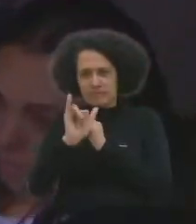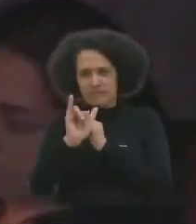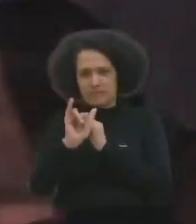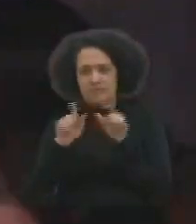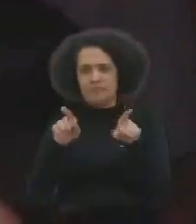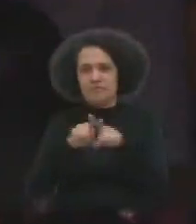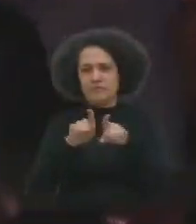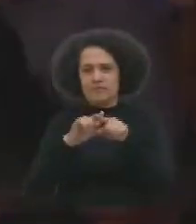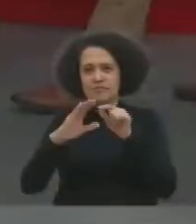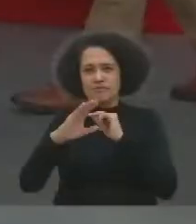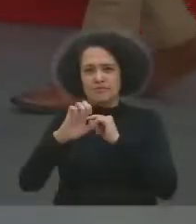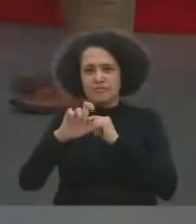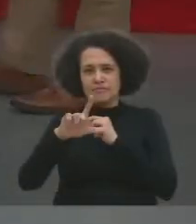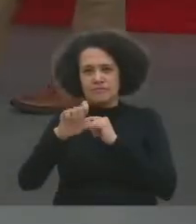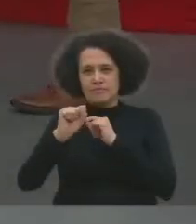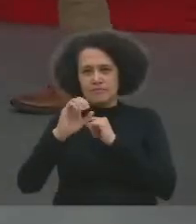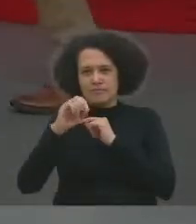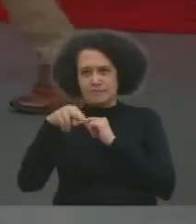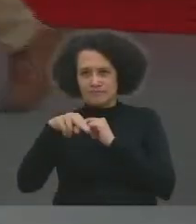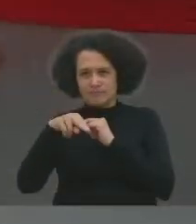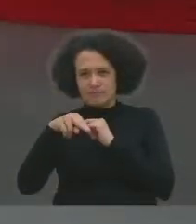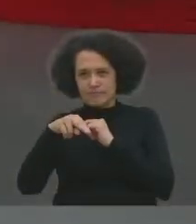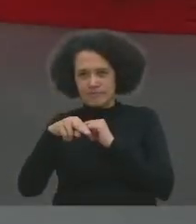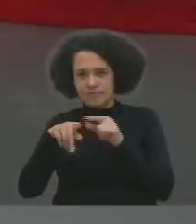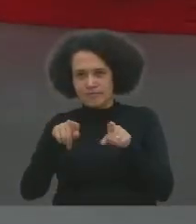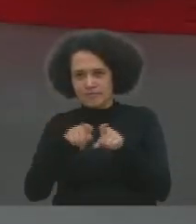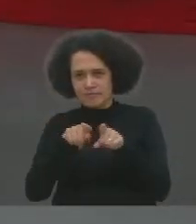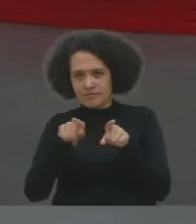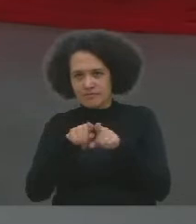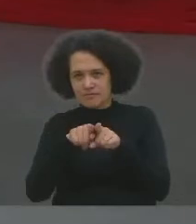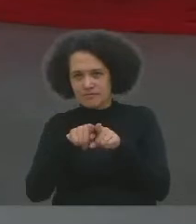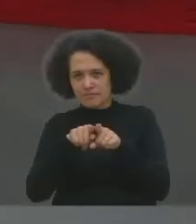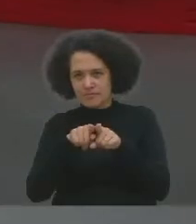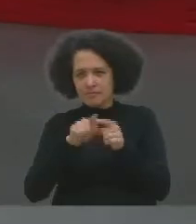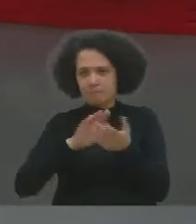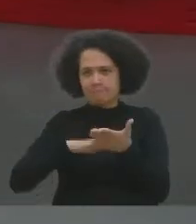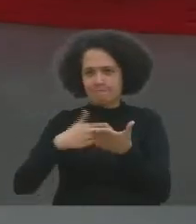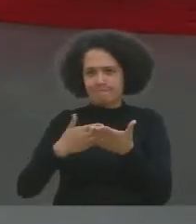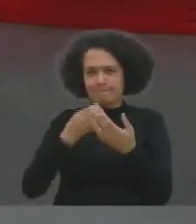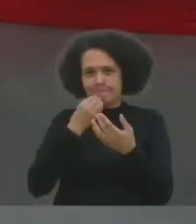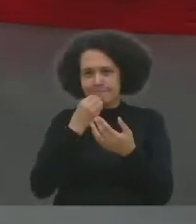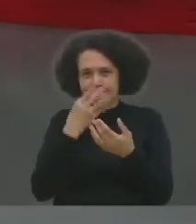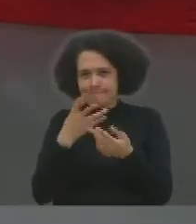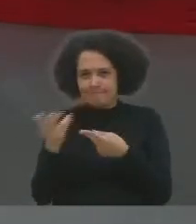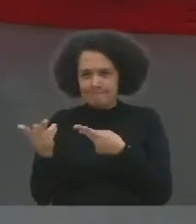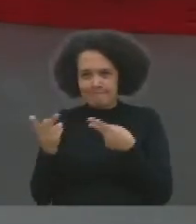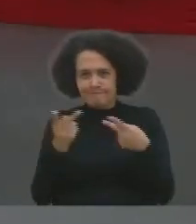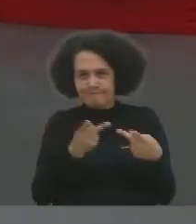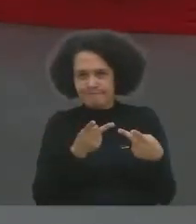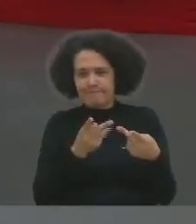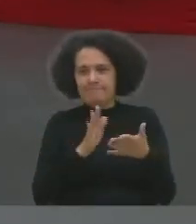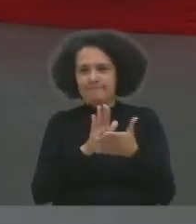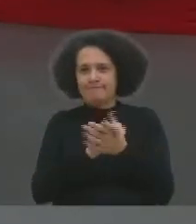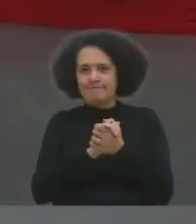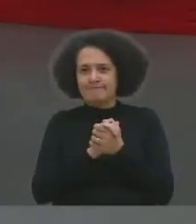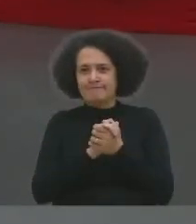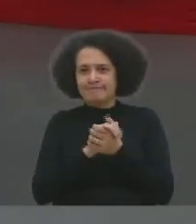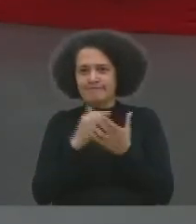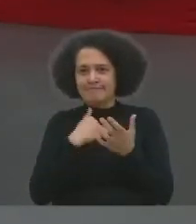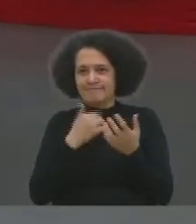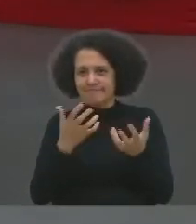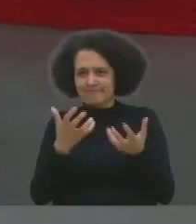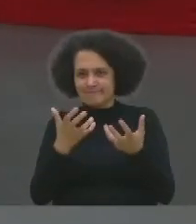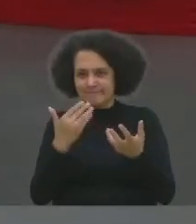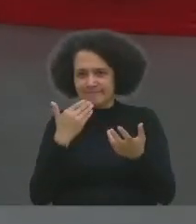nosso intérprete. Que sejam muito bem-vindos à obra Evangelizar. Padre, eu quero pedir ao